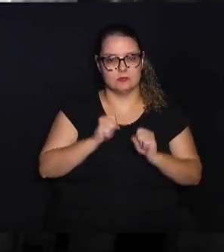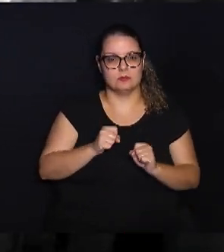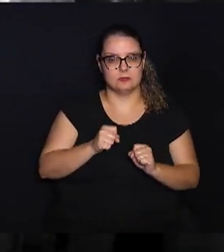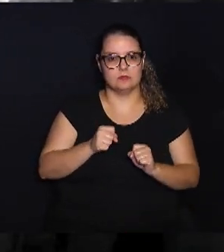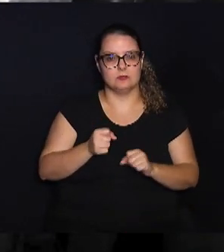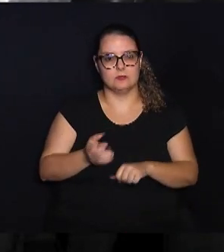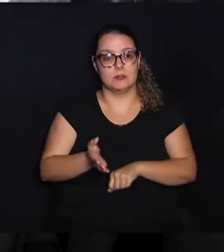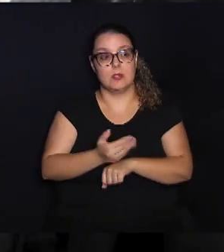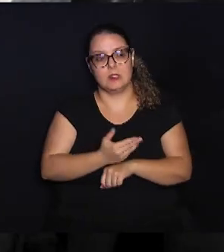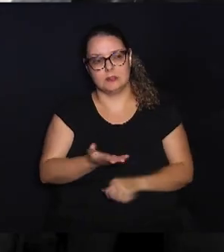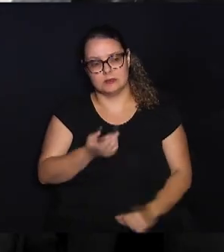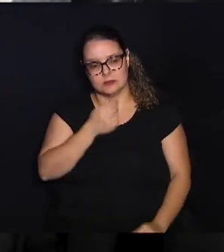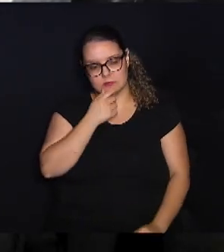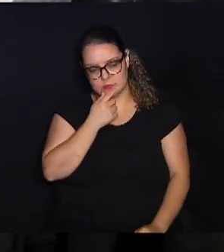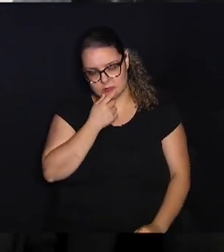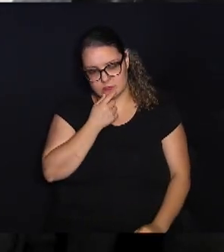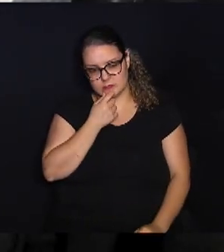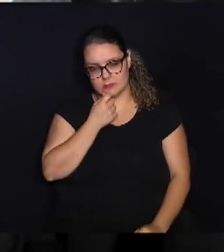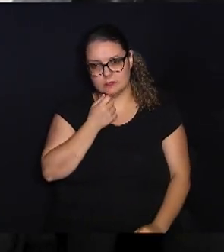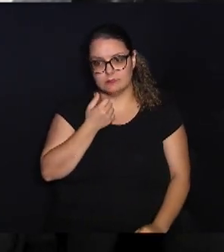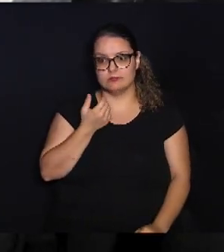cedo?